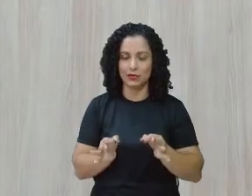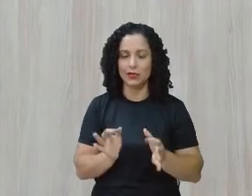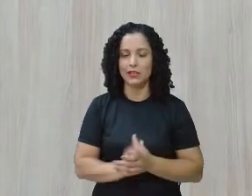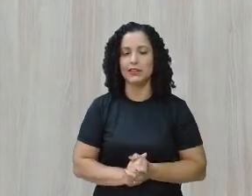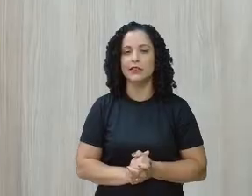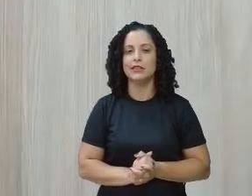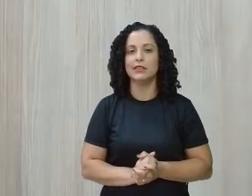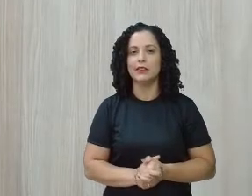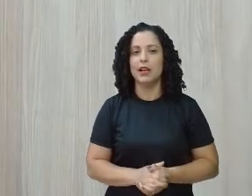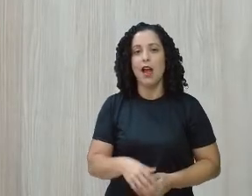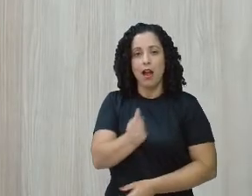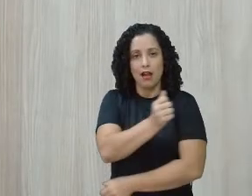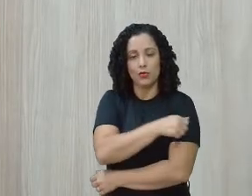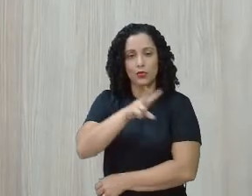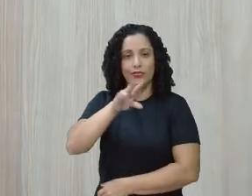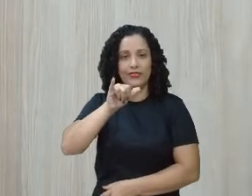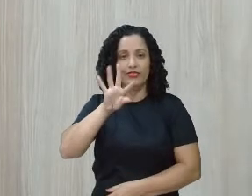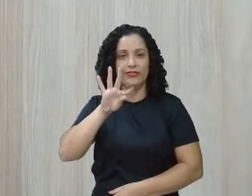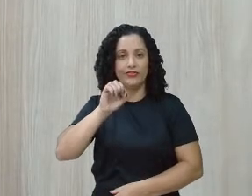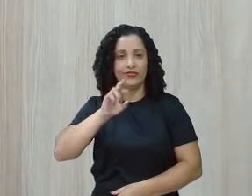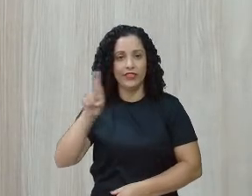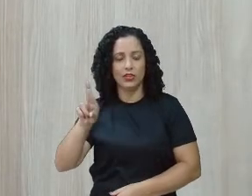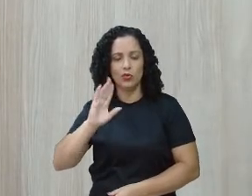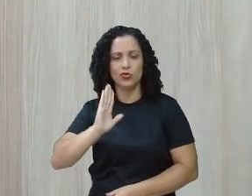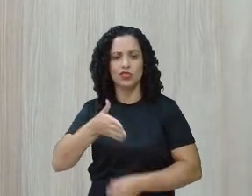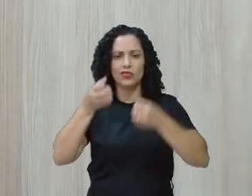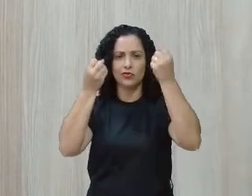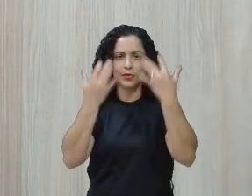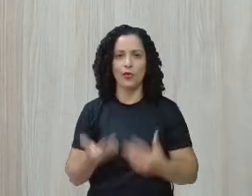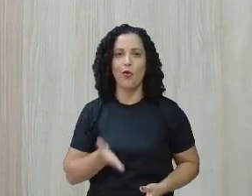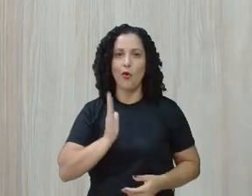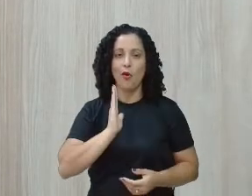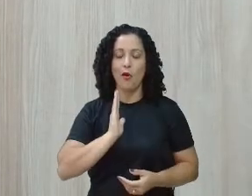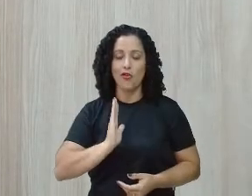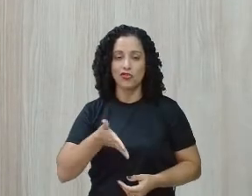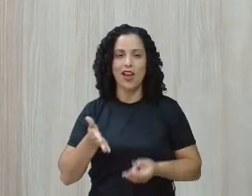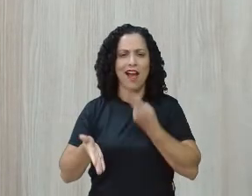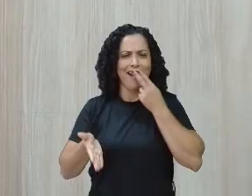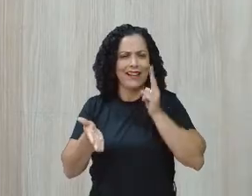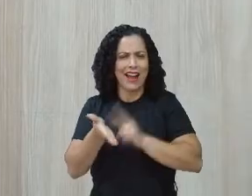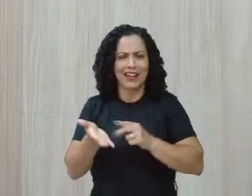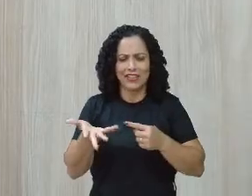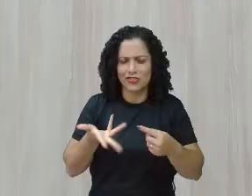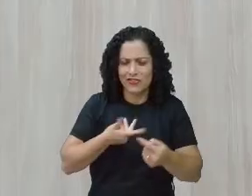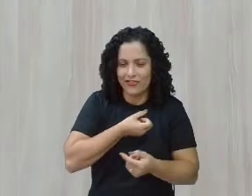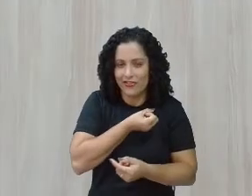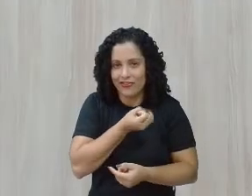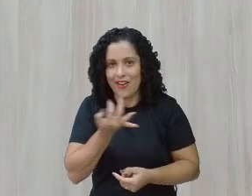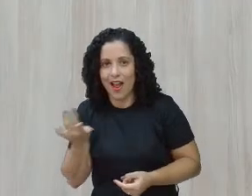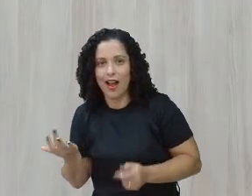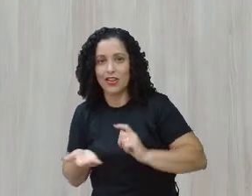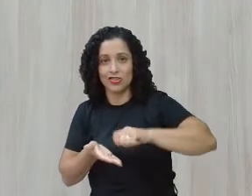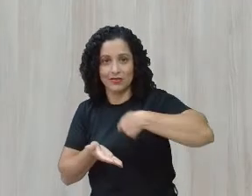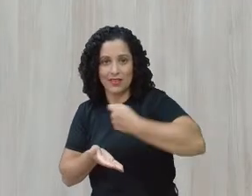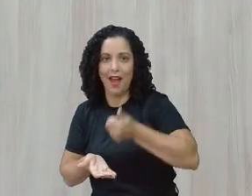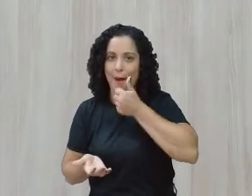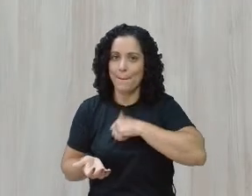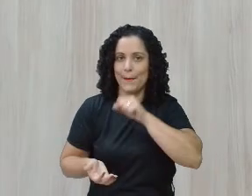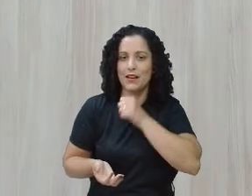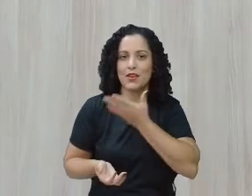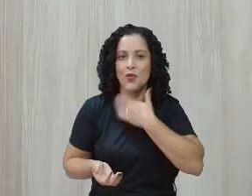E Vitor falou aqui no chat que já fez várias cartas para a mãe e o pai. E isso é bem legal,